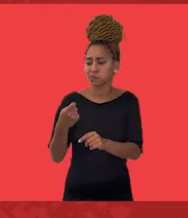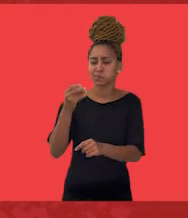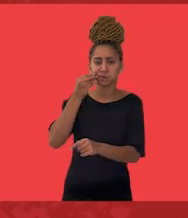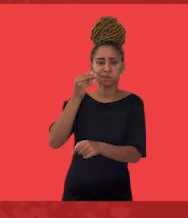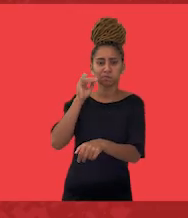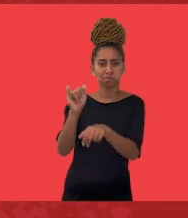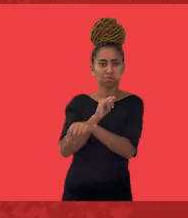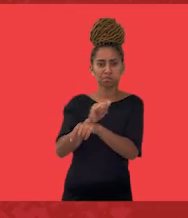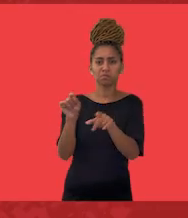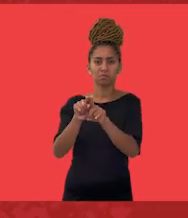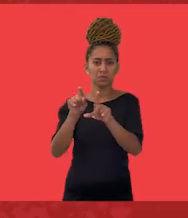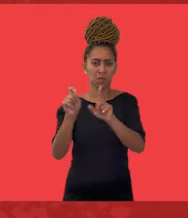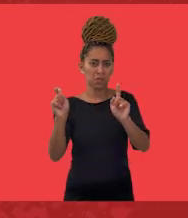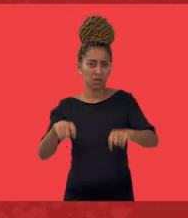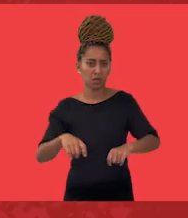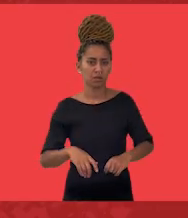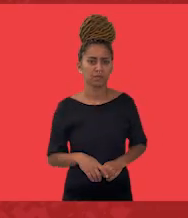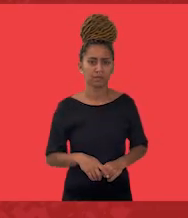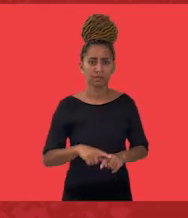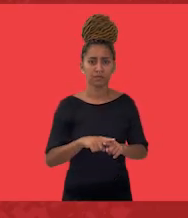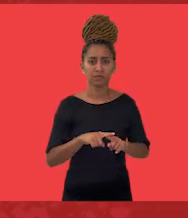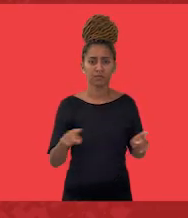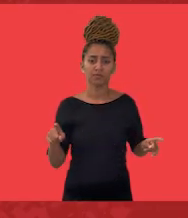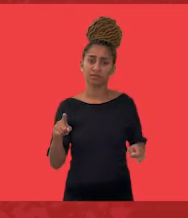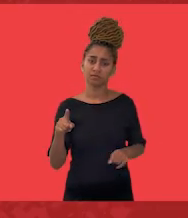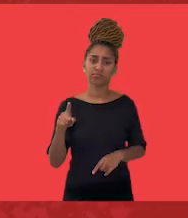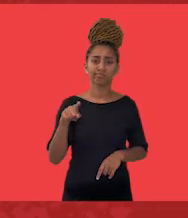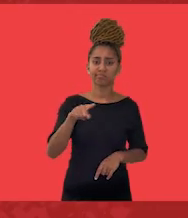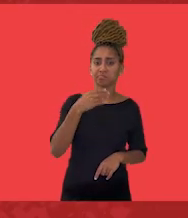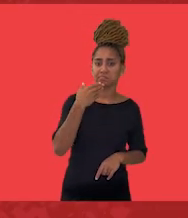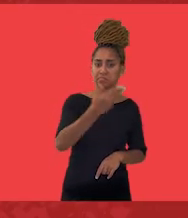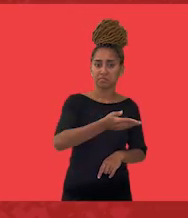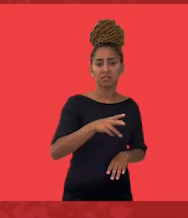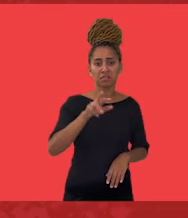Arregala os olhos e vê.